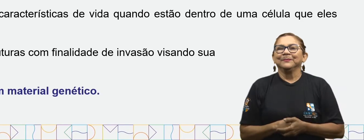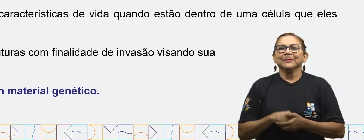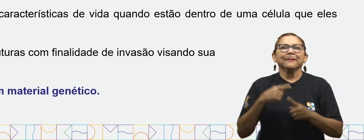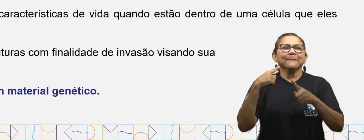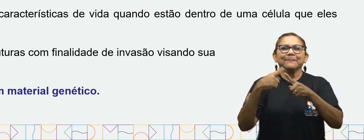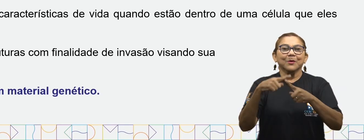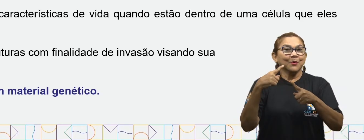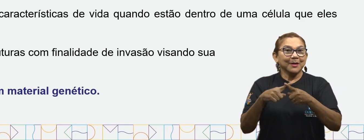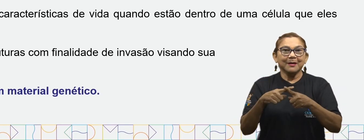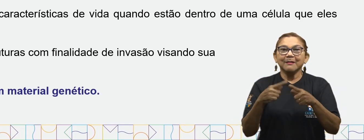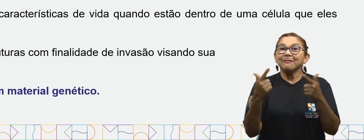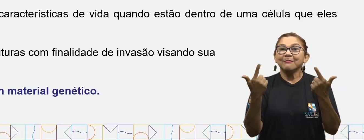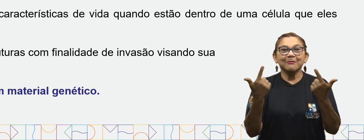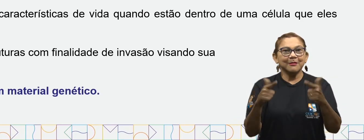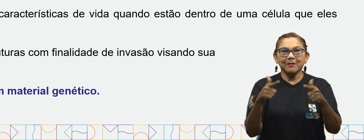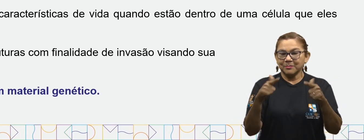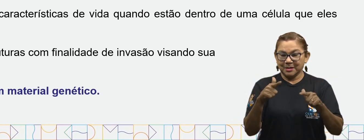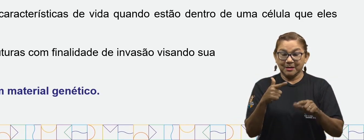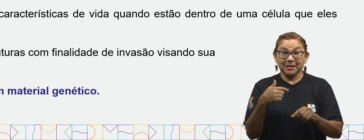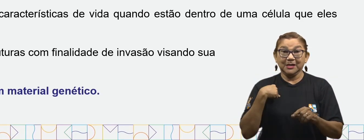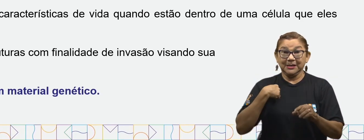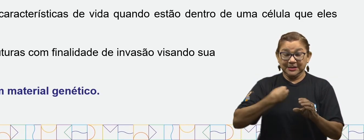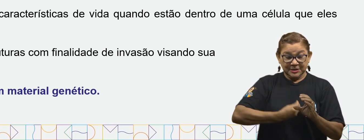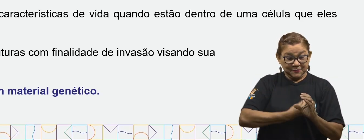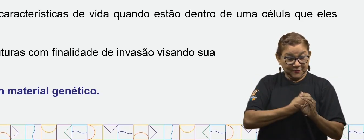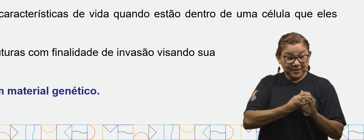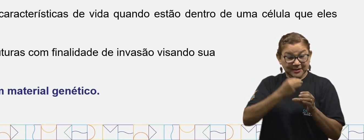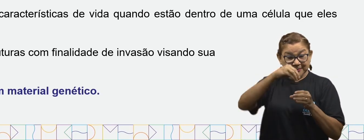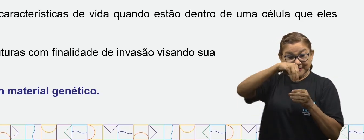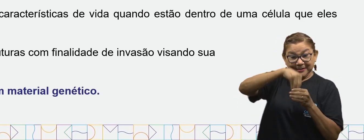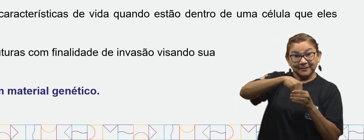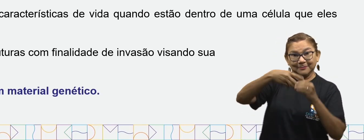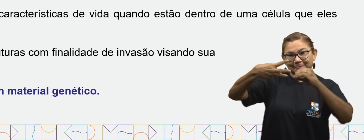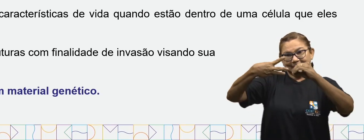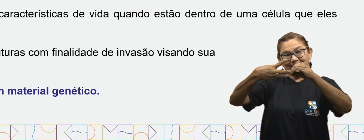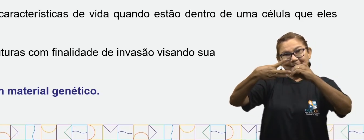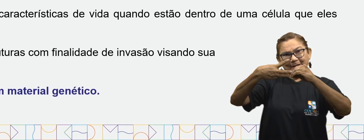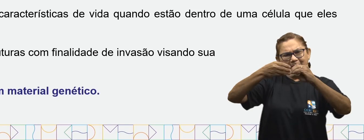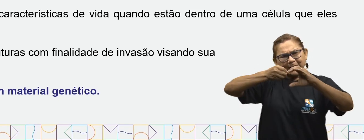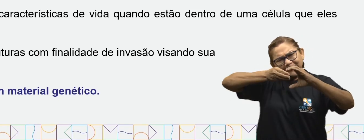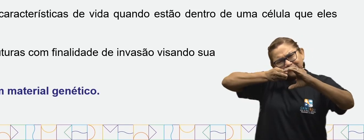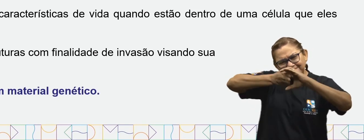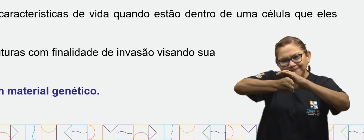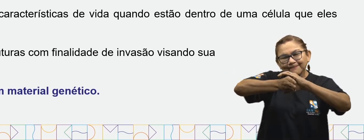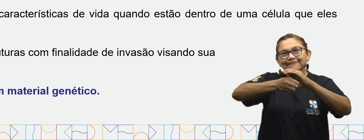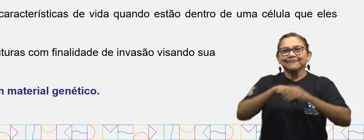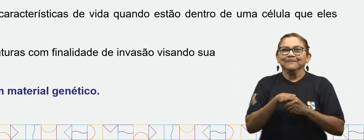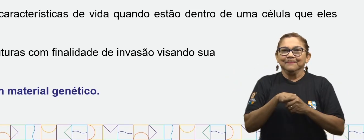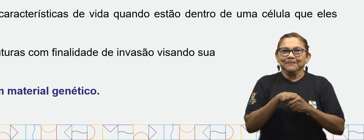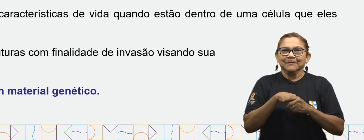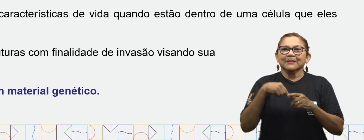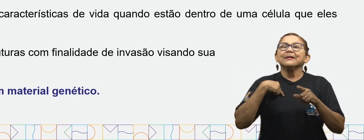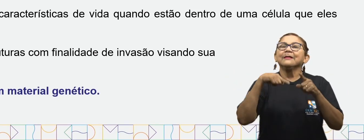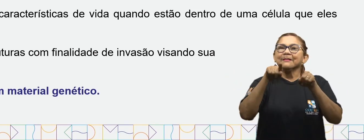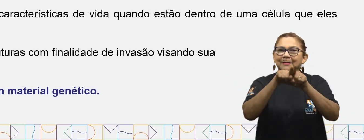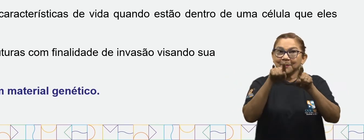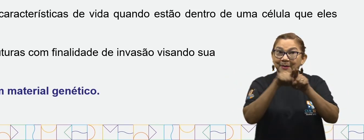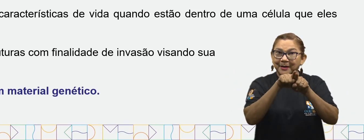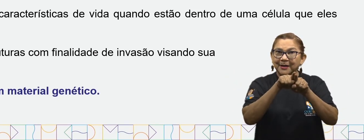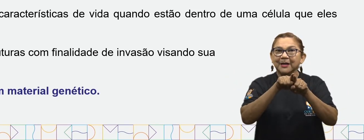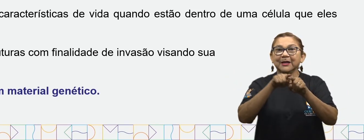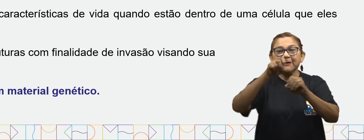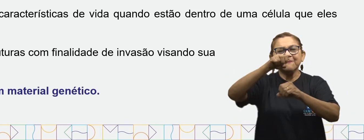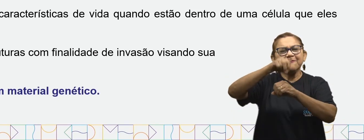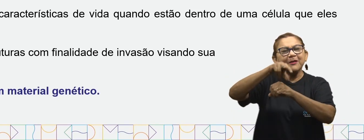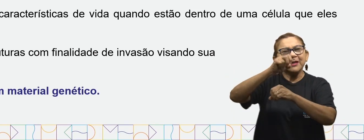possuem características de vida quando estão dentro de uma célula que eles invadiram. E também os vírus possuem estruturas